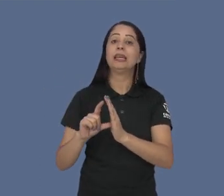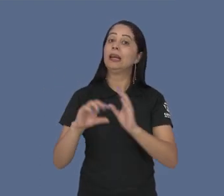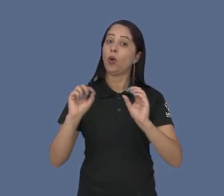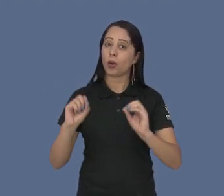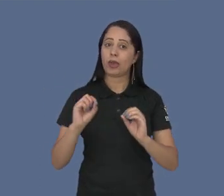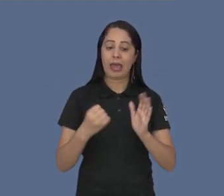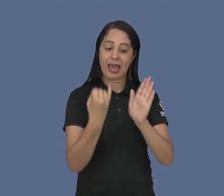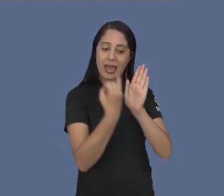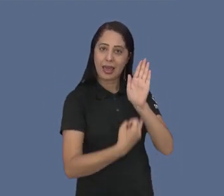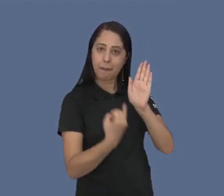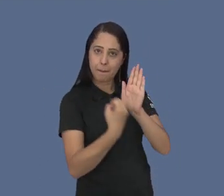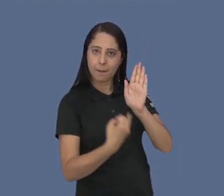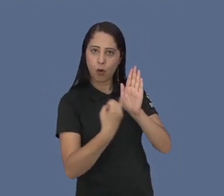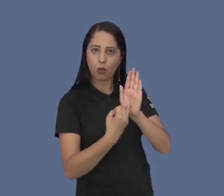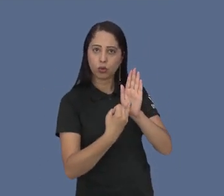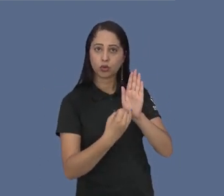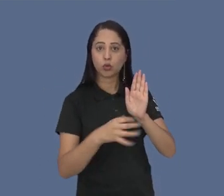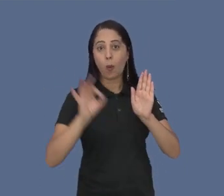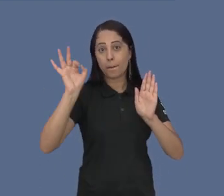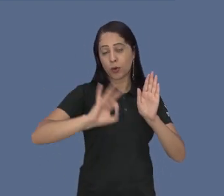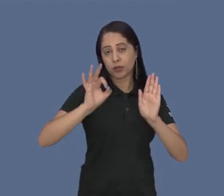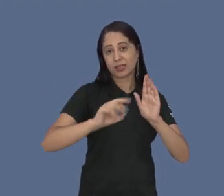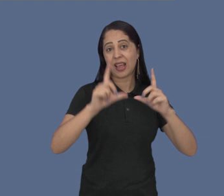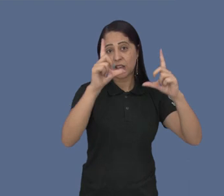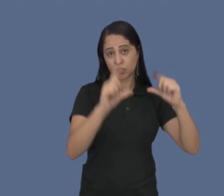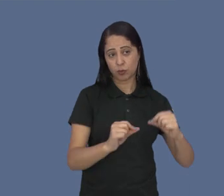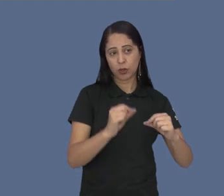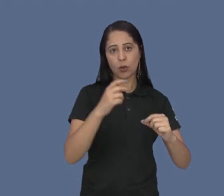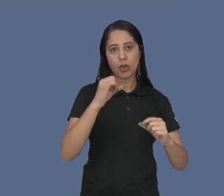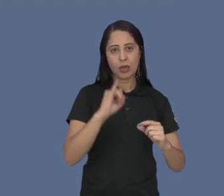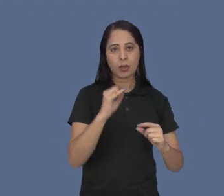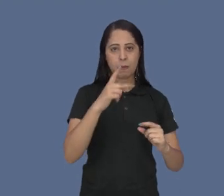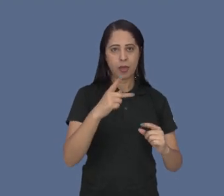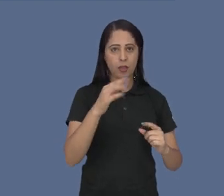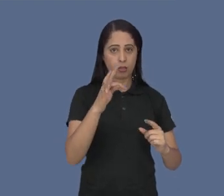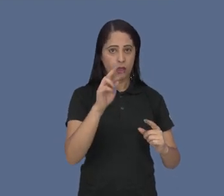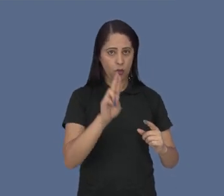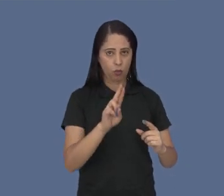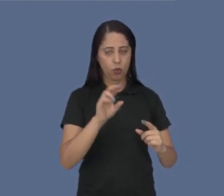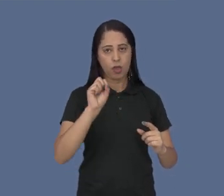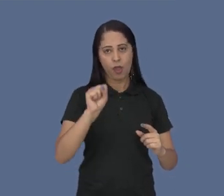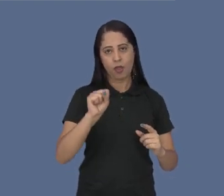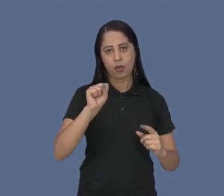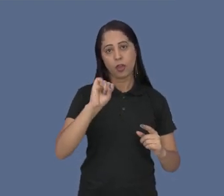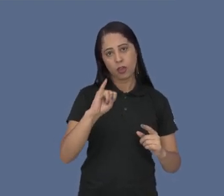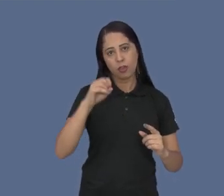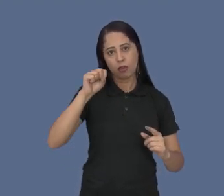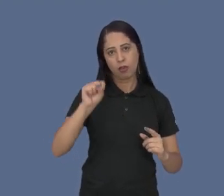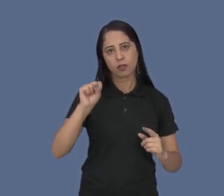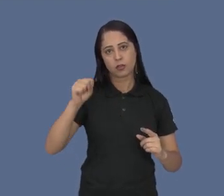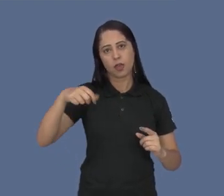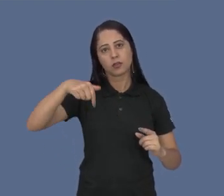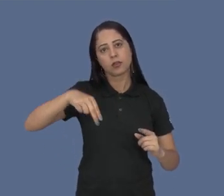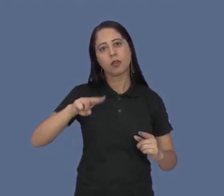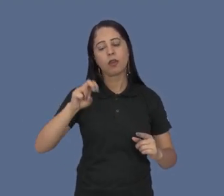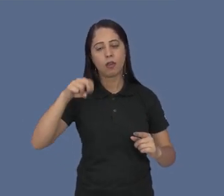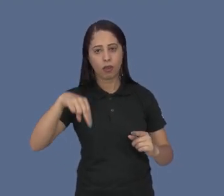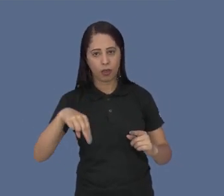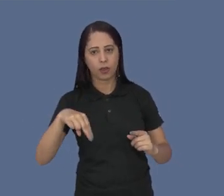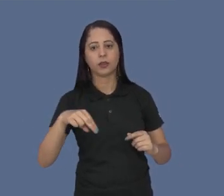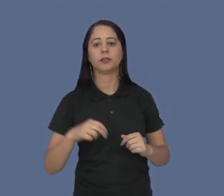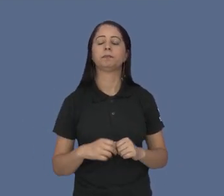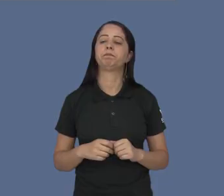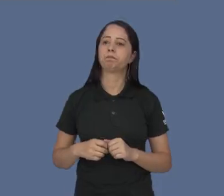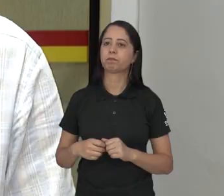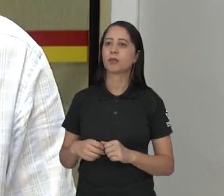o auxílio viria a partir de descontos entre brutos e taxas municipais como o IPTU e ssqn